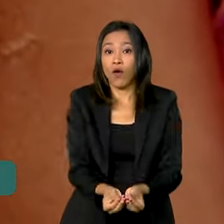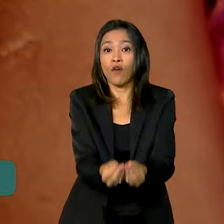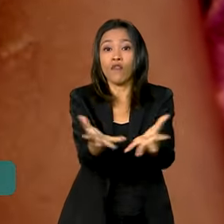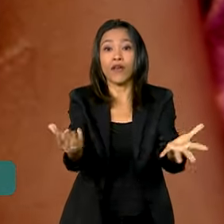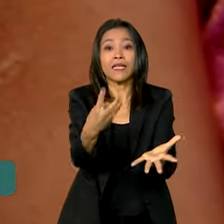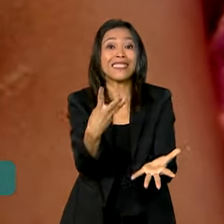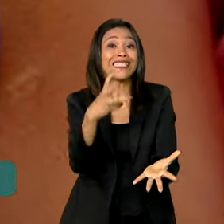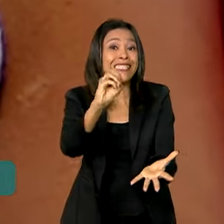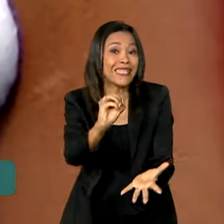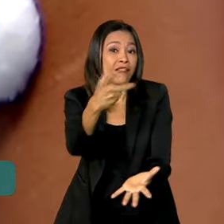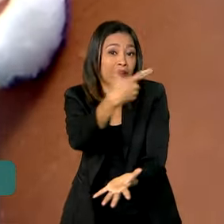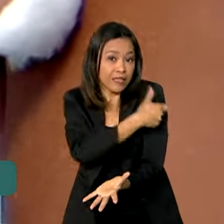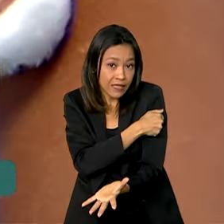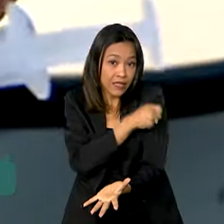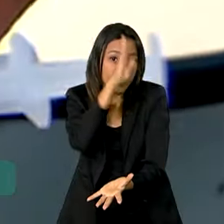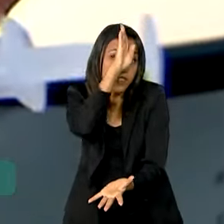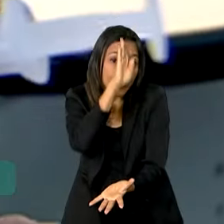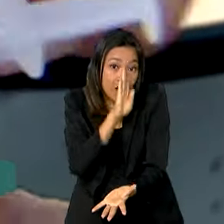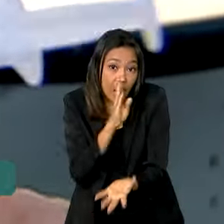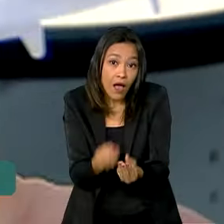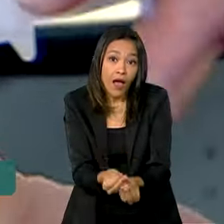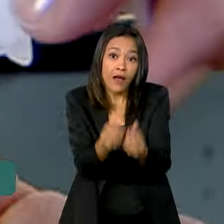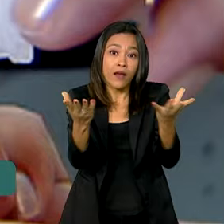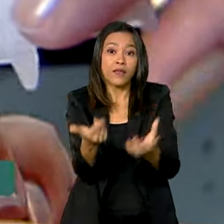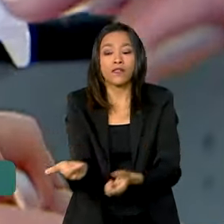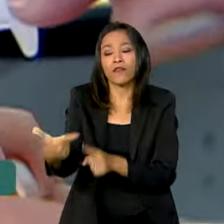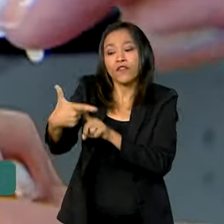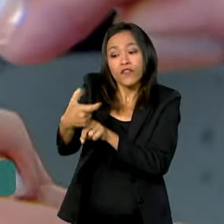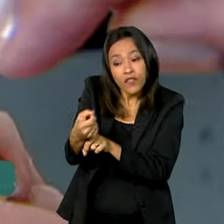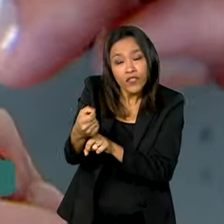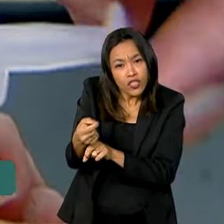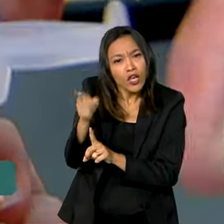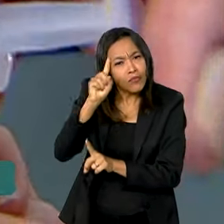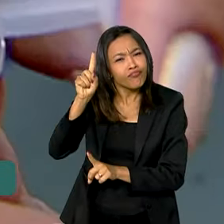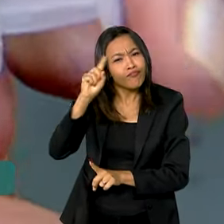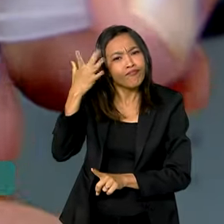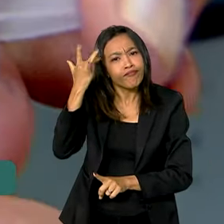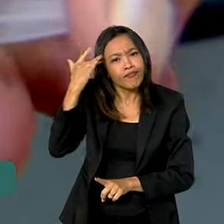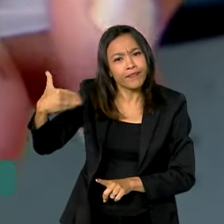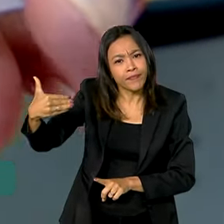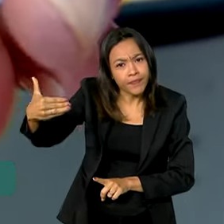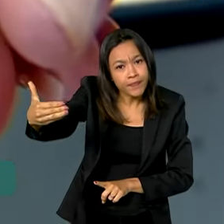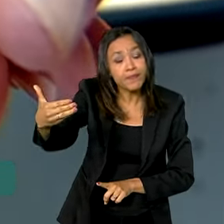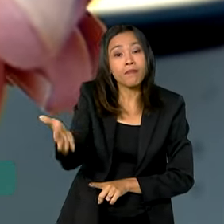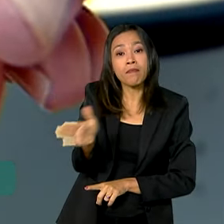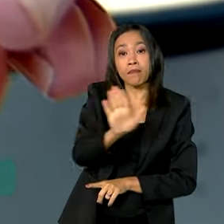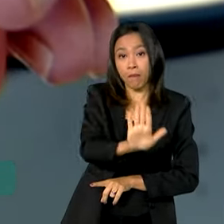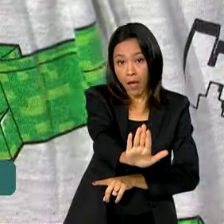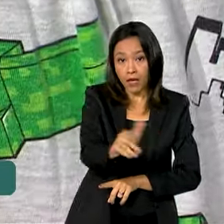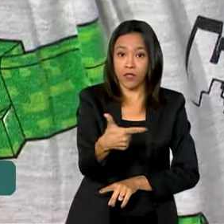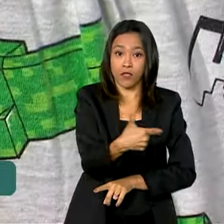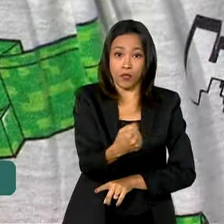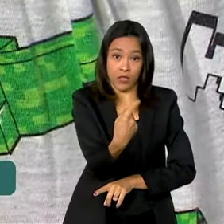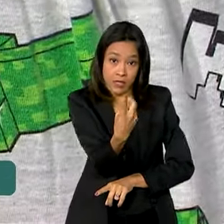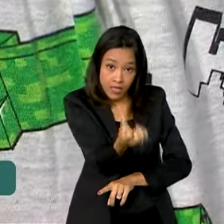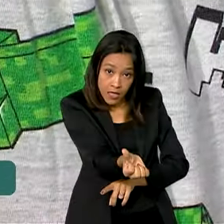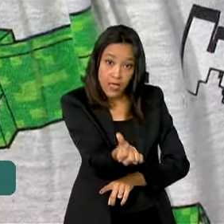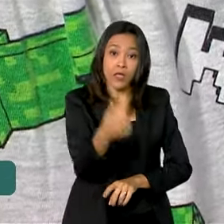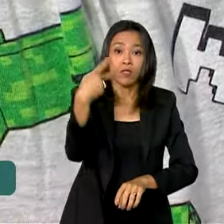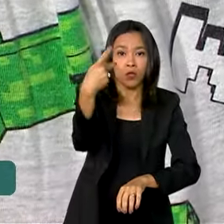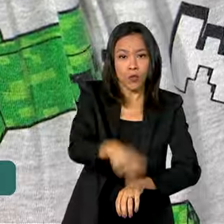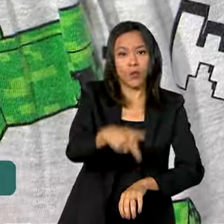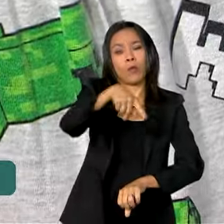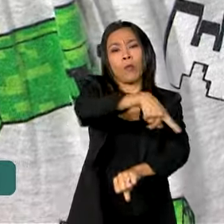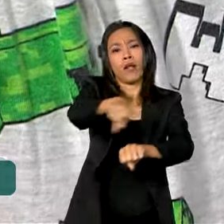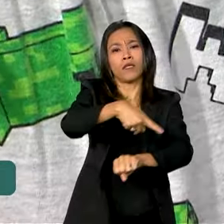vacinas gratuitas à população, sendo 20 delas de rotina. Mas, a partir de 2016, o país